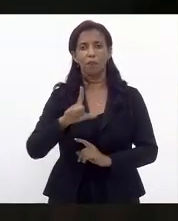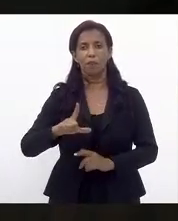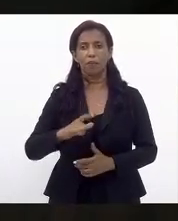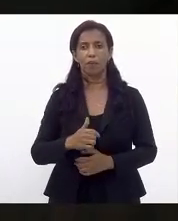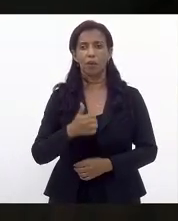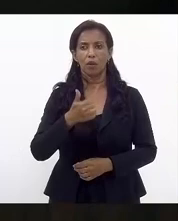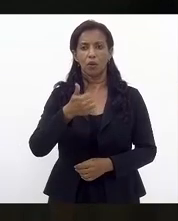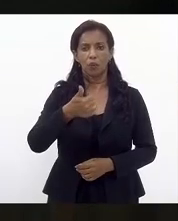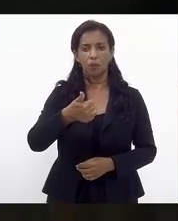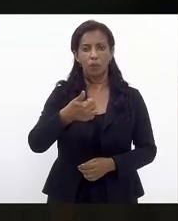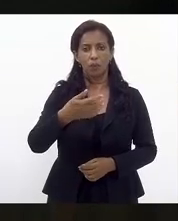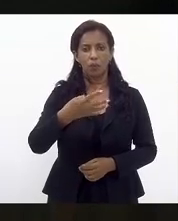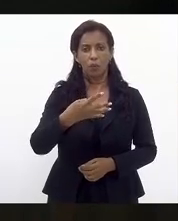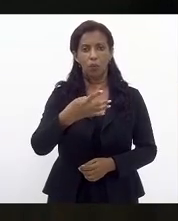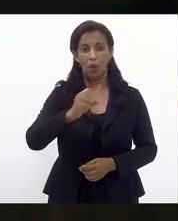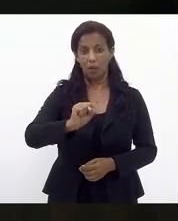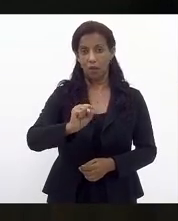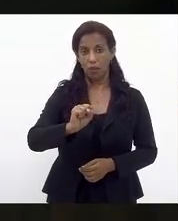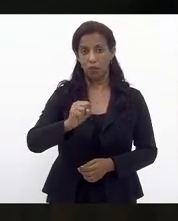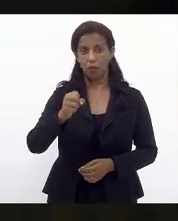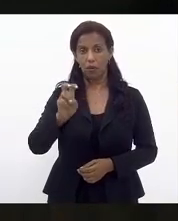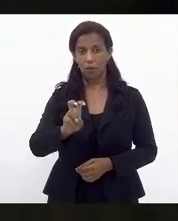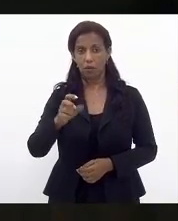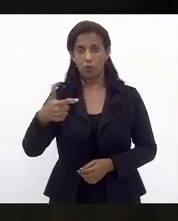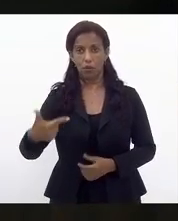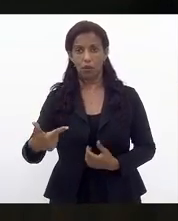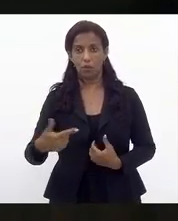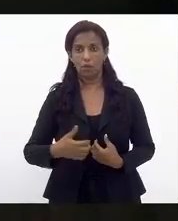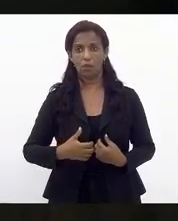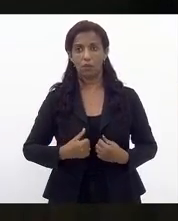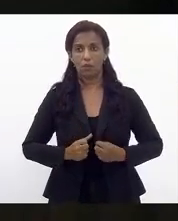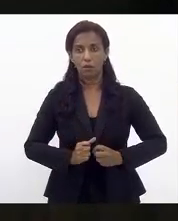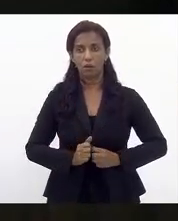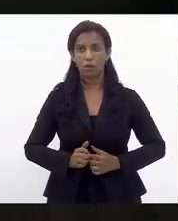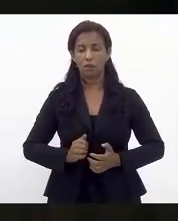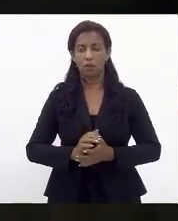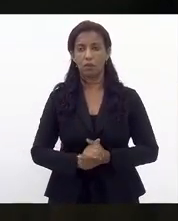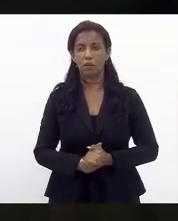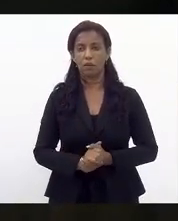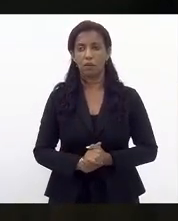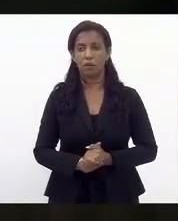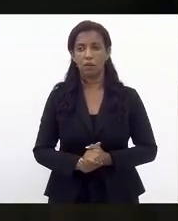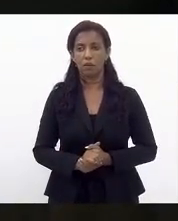nº 48 e 52 mas deputador